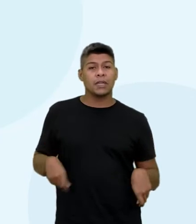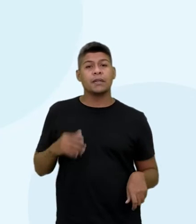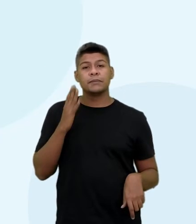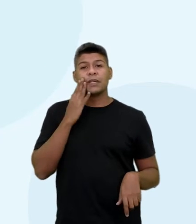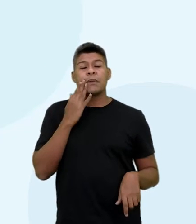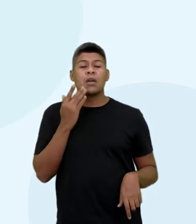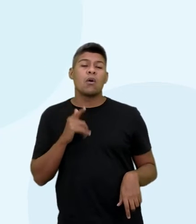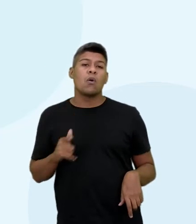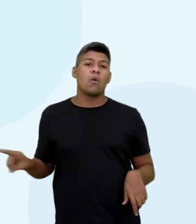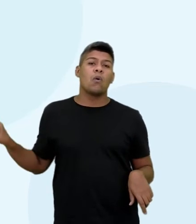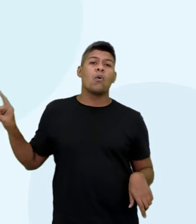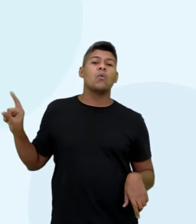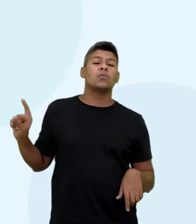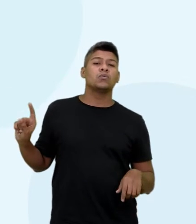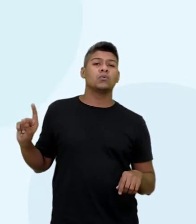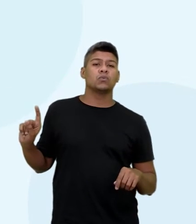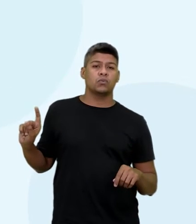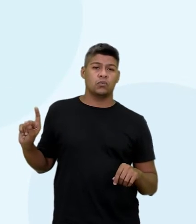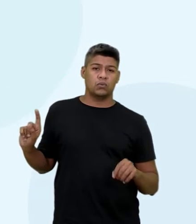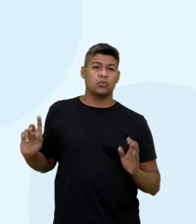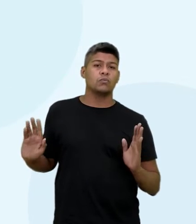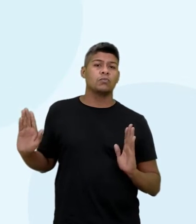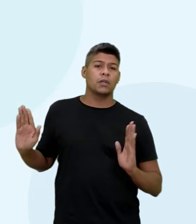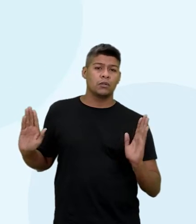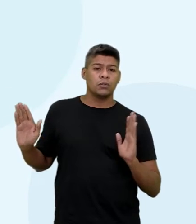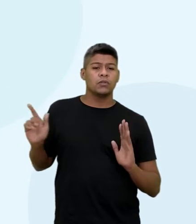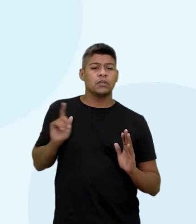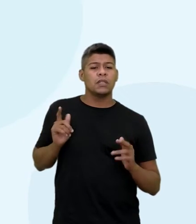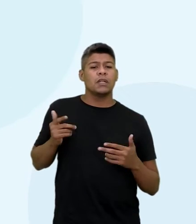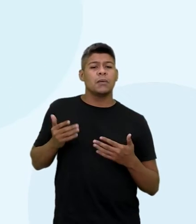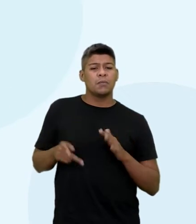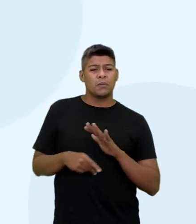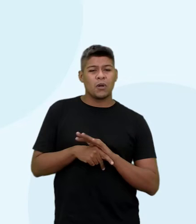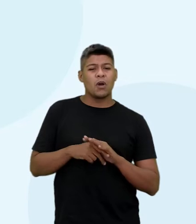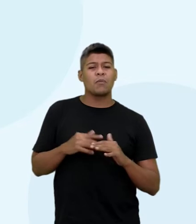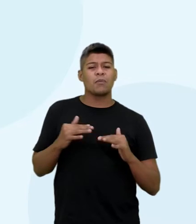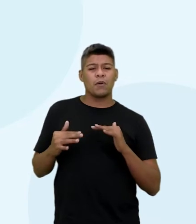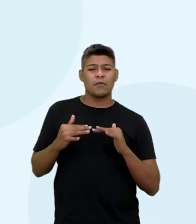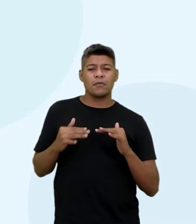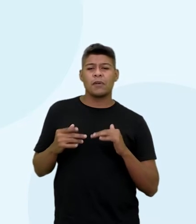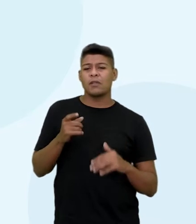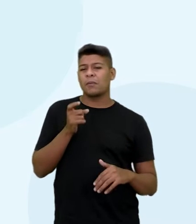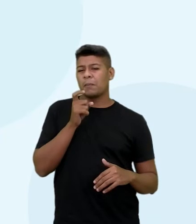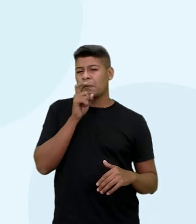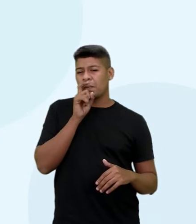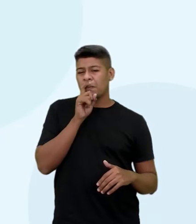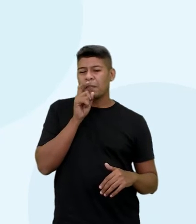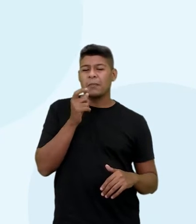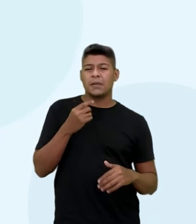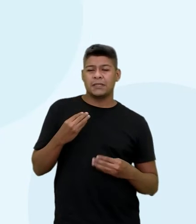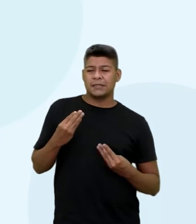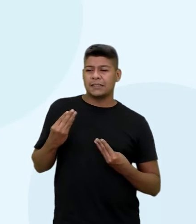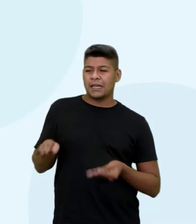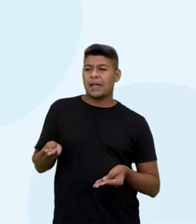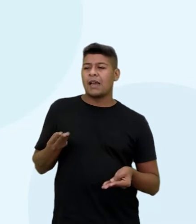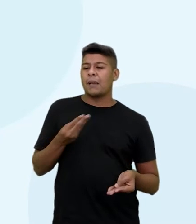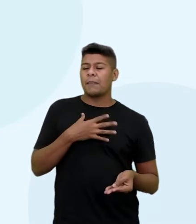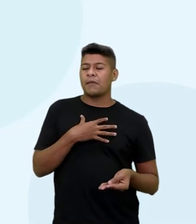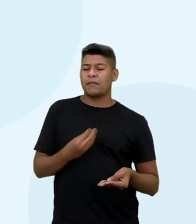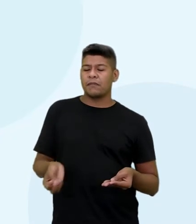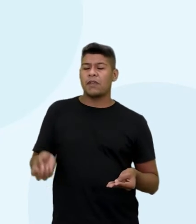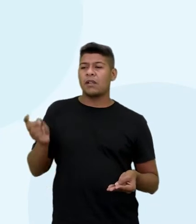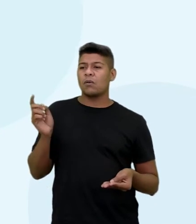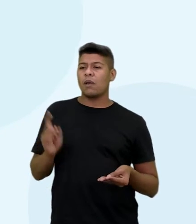outras épocas, né? Então, mas existem lutas cujos movimentos são passados de pai para filho de acordo com uma tradição oral.